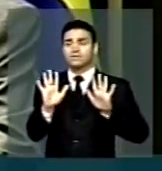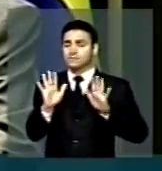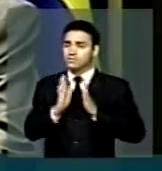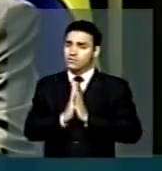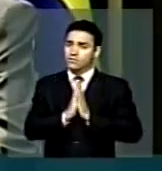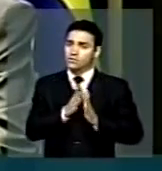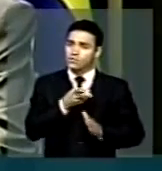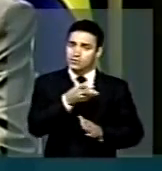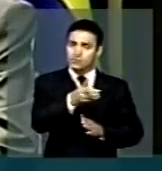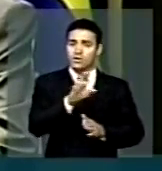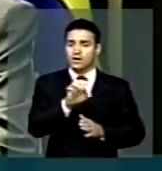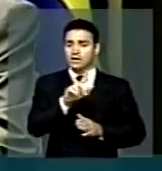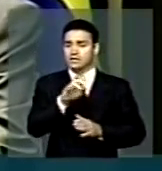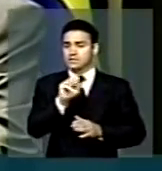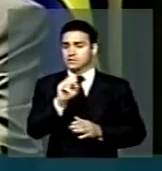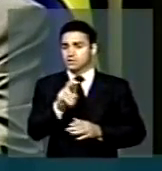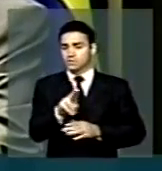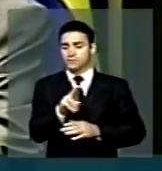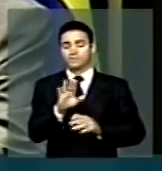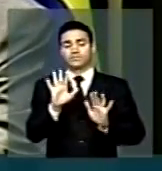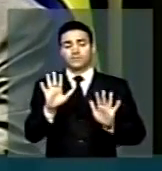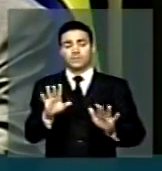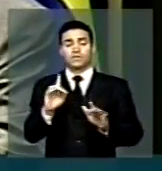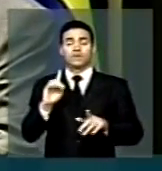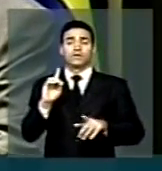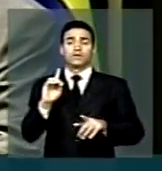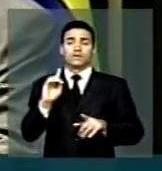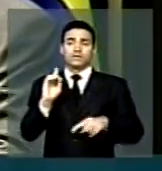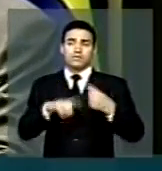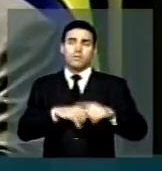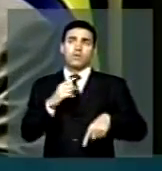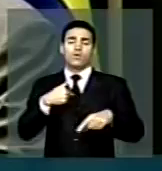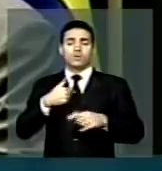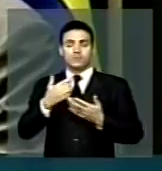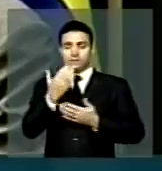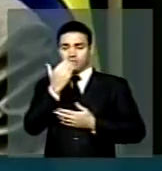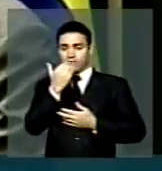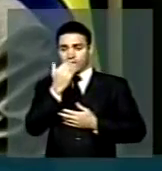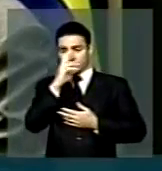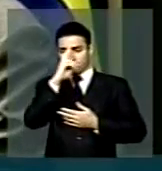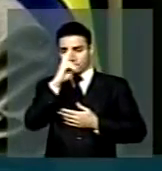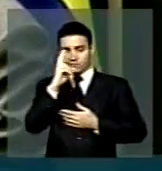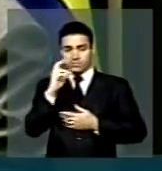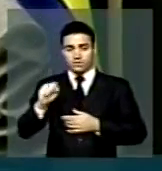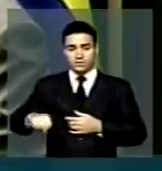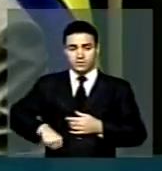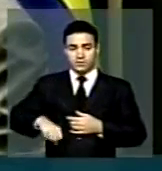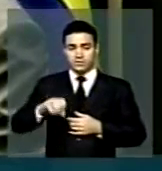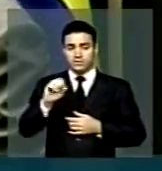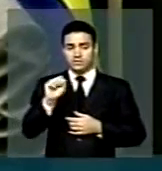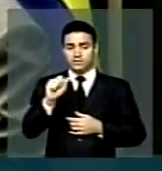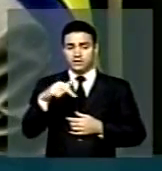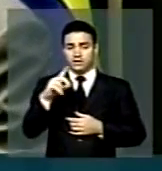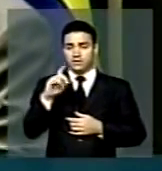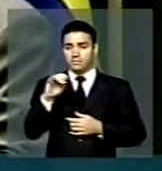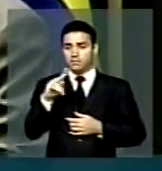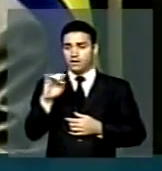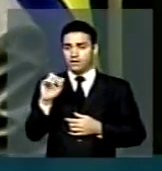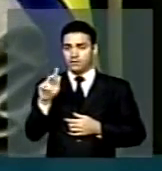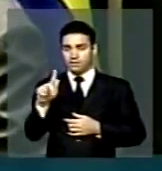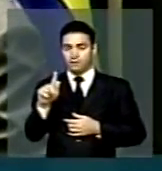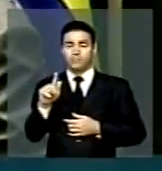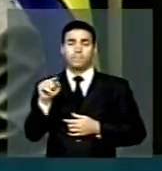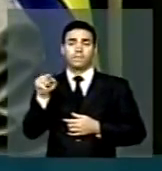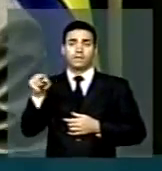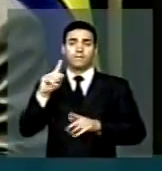Eliseu. E recebi um recado do presidente Itamar. Eu estava jantando na casa do então embaixador Sardenberg. Eu recebi